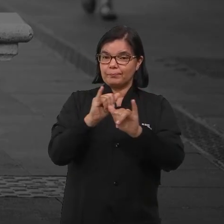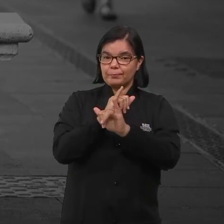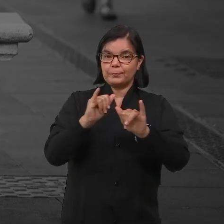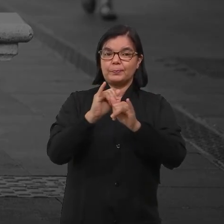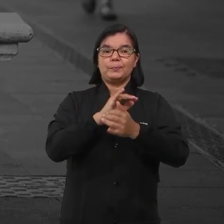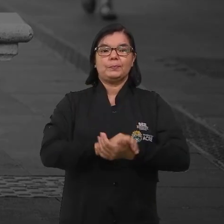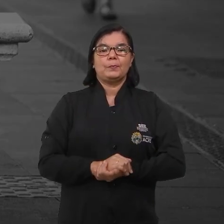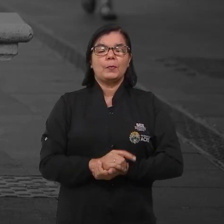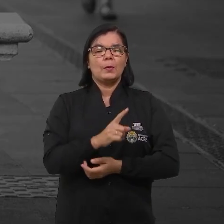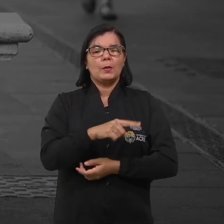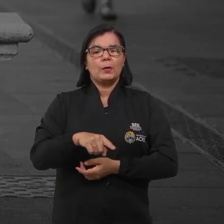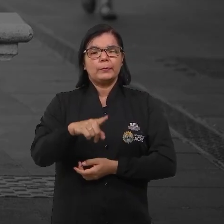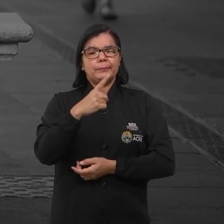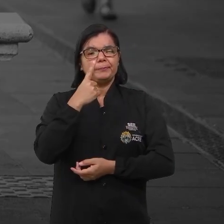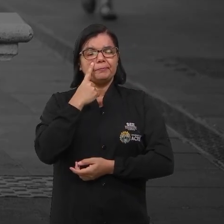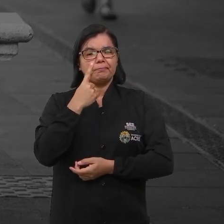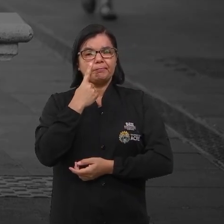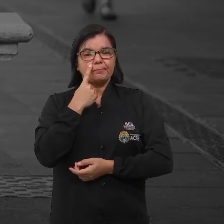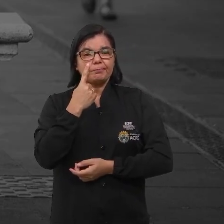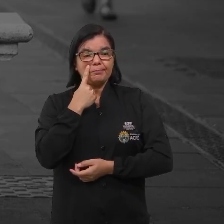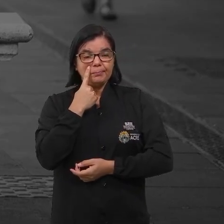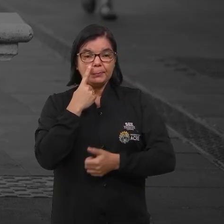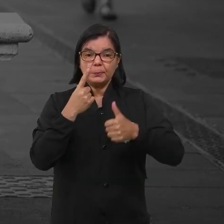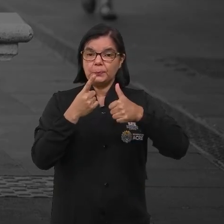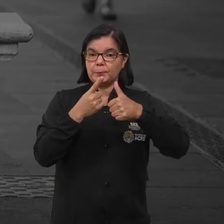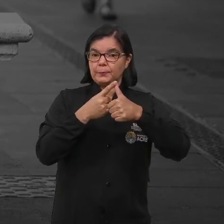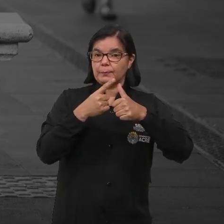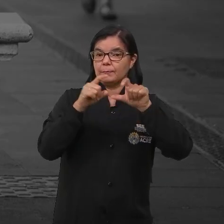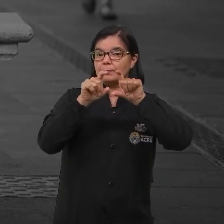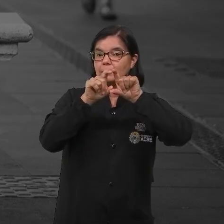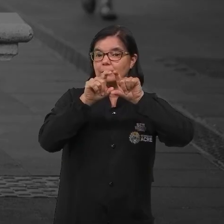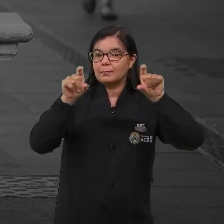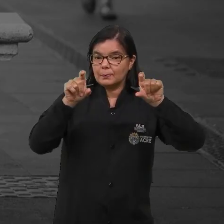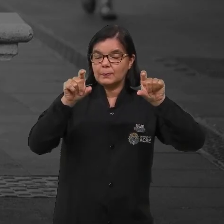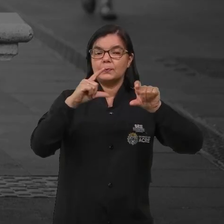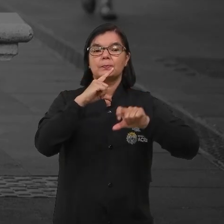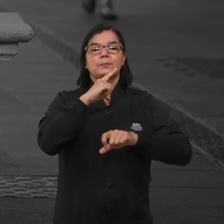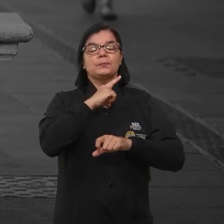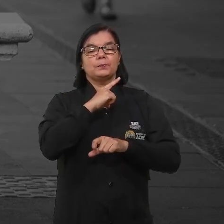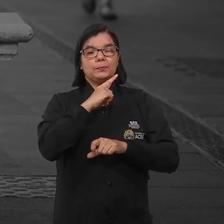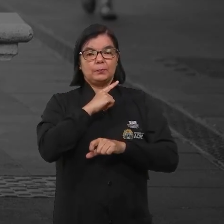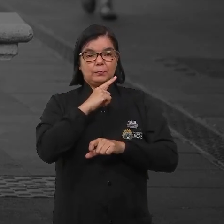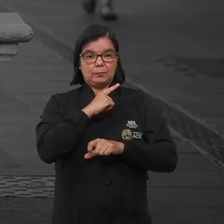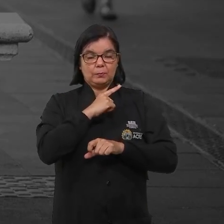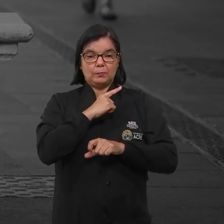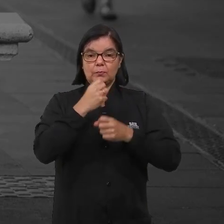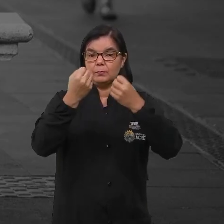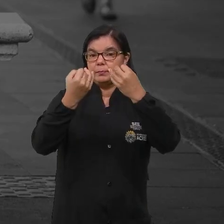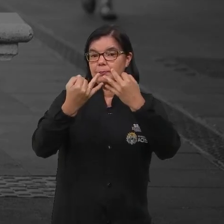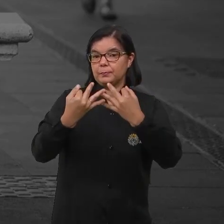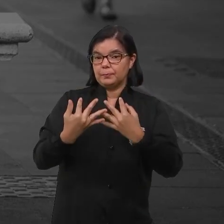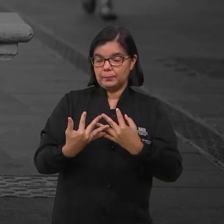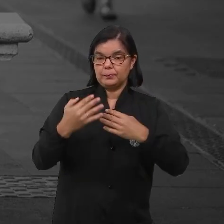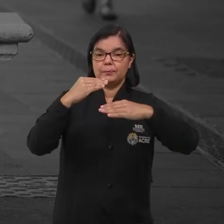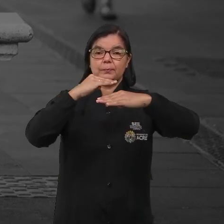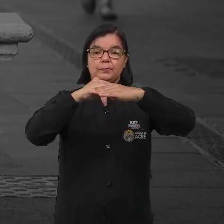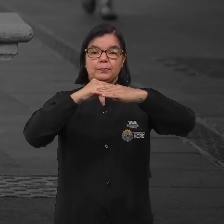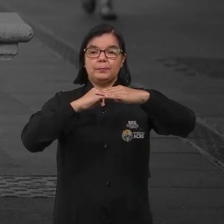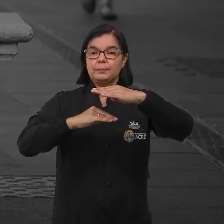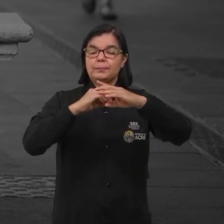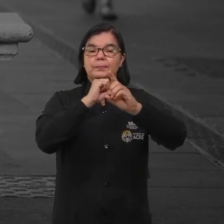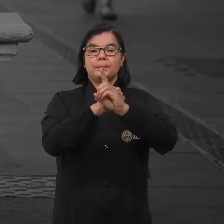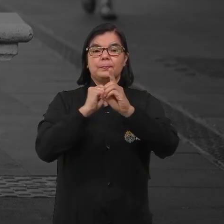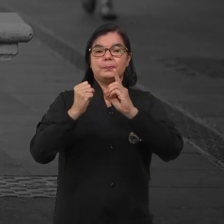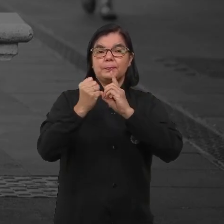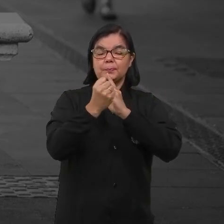relacionadas? Vocês podem observar que no primeiro destaque eu tenho uma conceituação da desigualdade